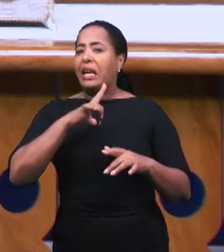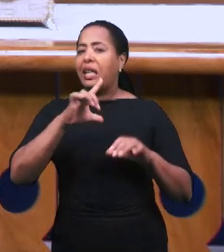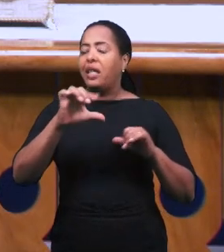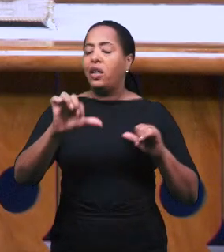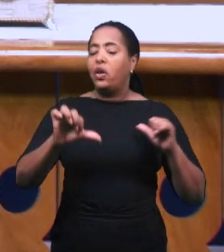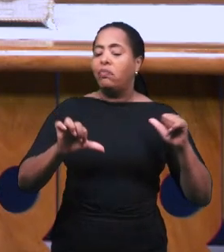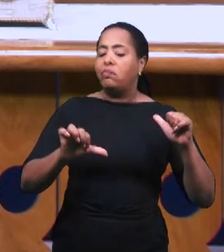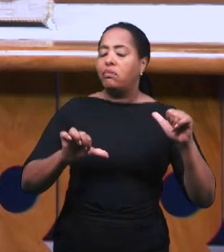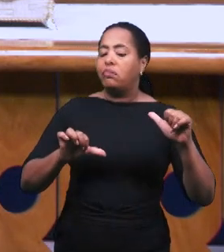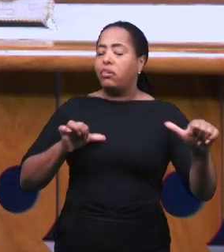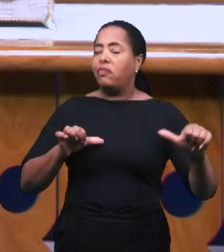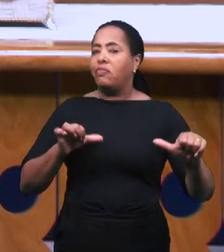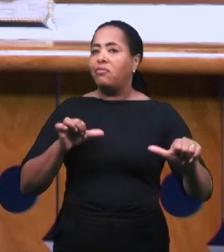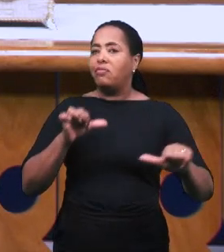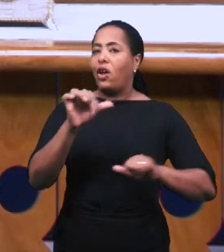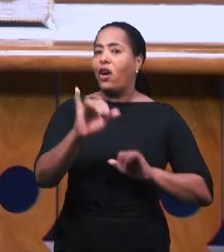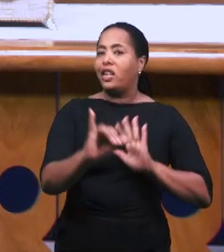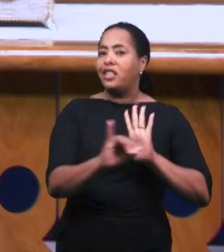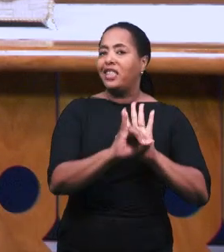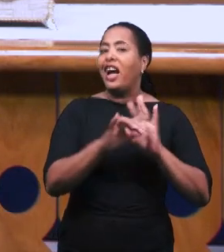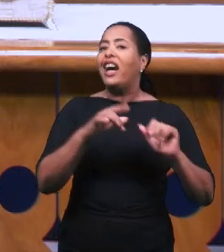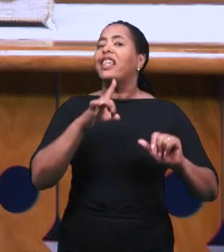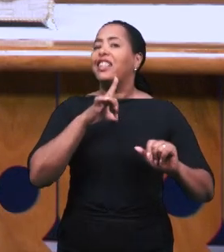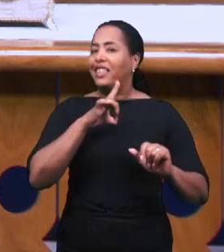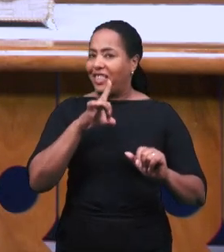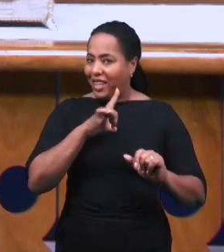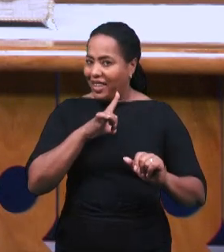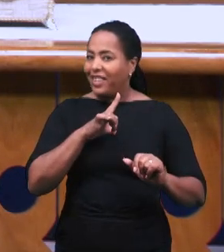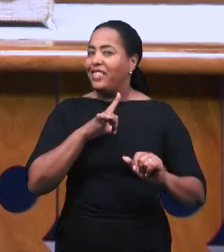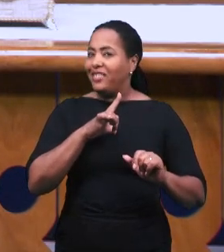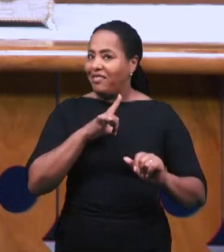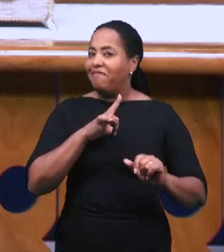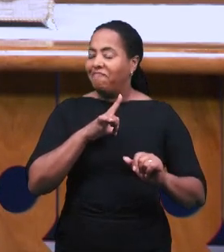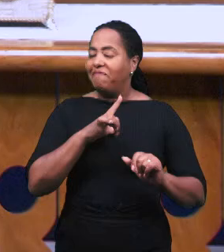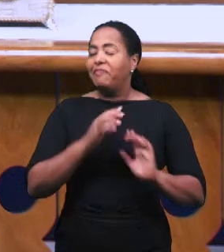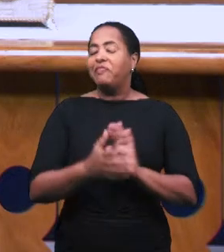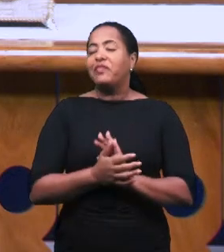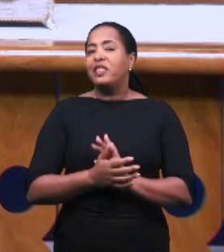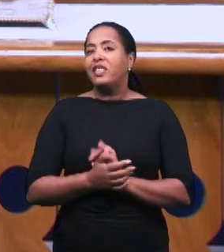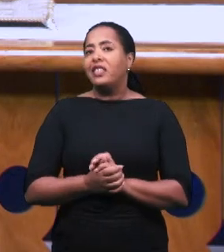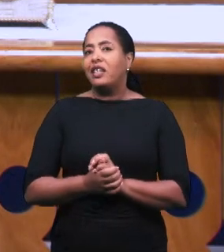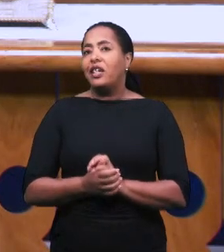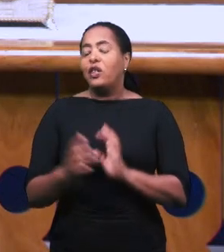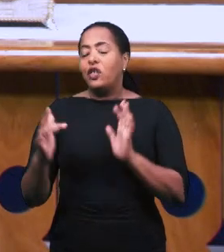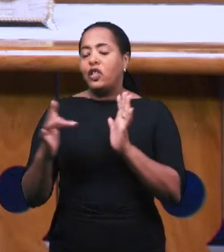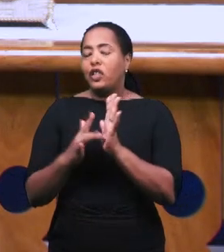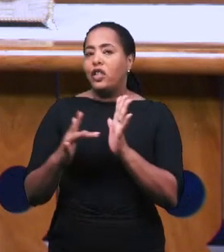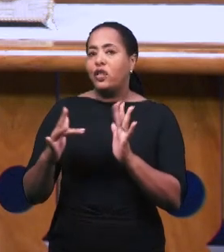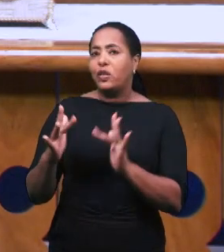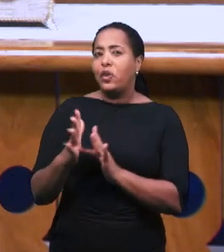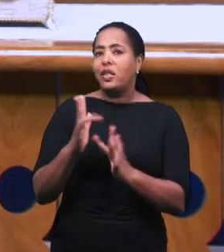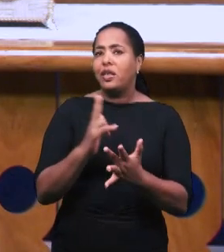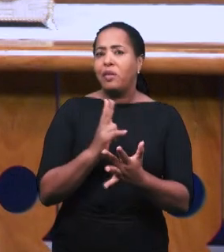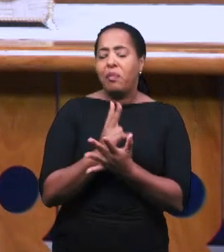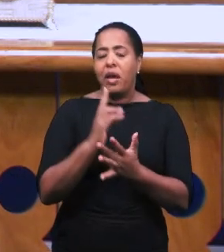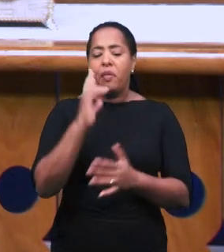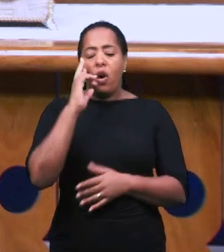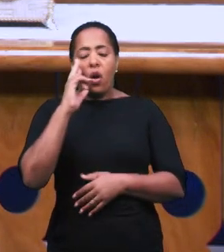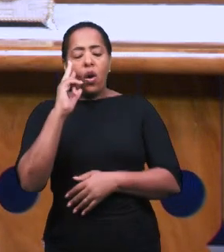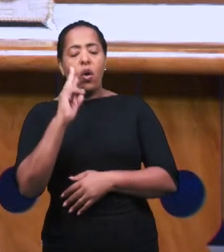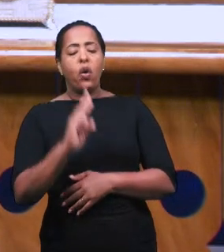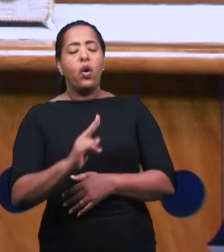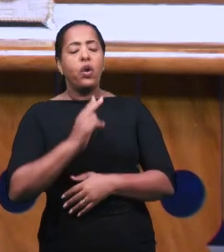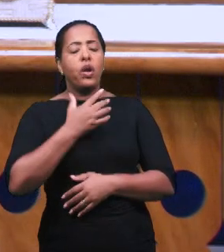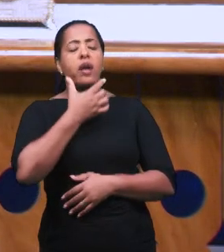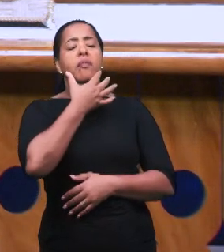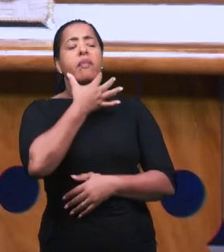de identidade, onde Jesus é o mesmo, ele se identificou. Olhei para o pescoço